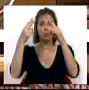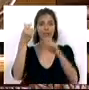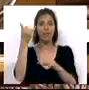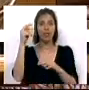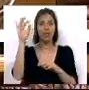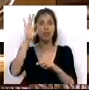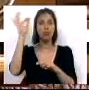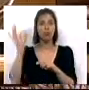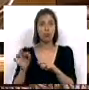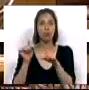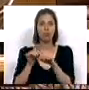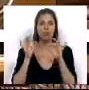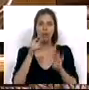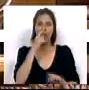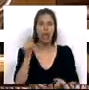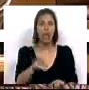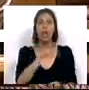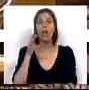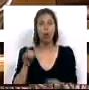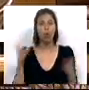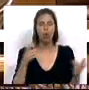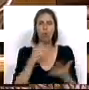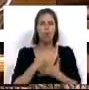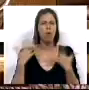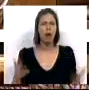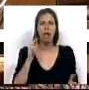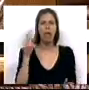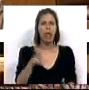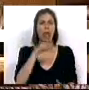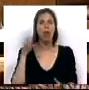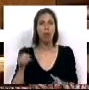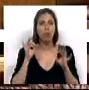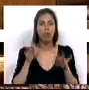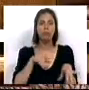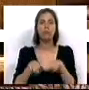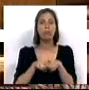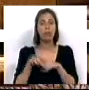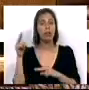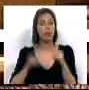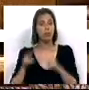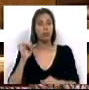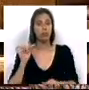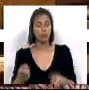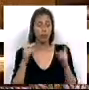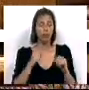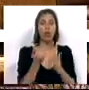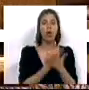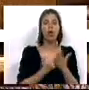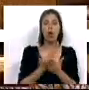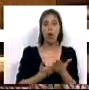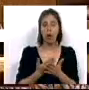para 23% foi um erro, um enorme erro de política fiscal e